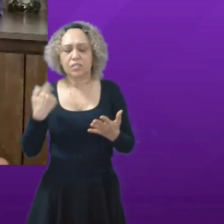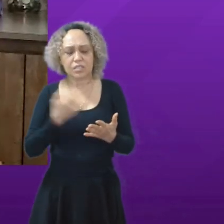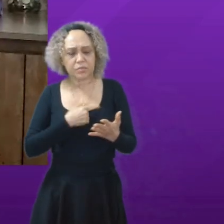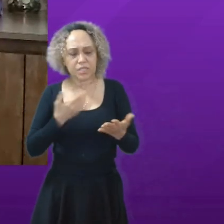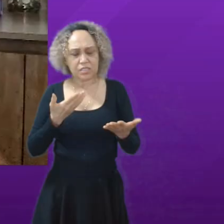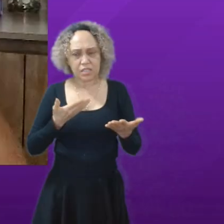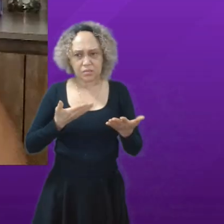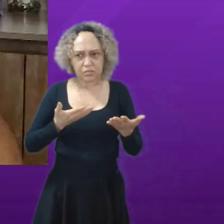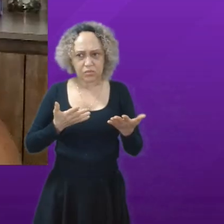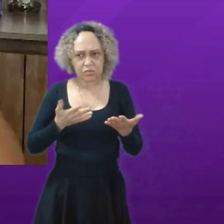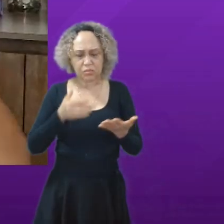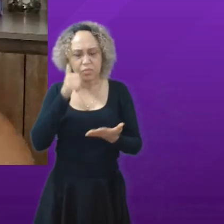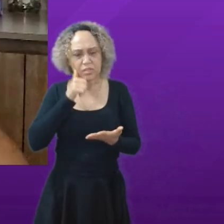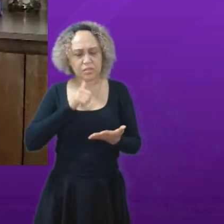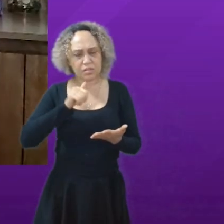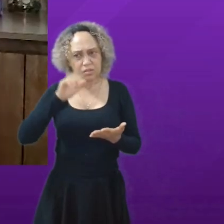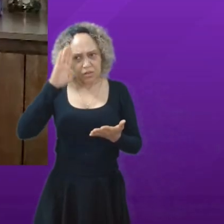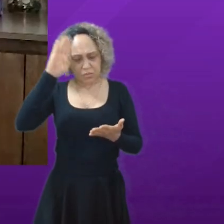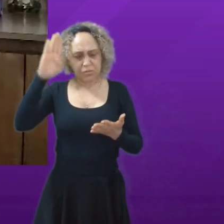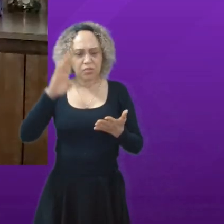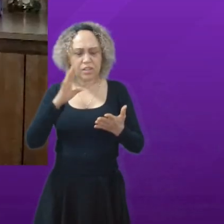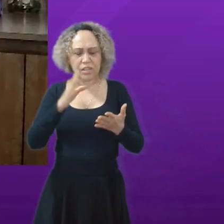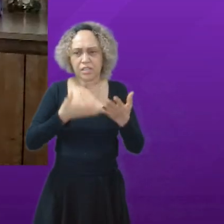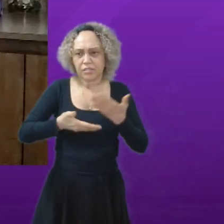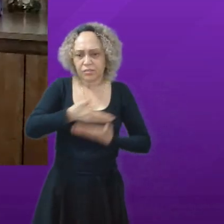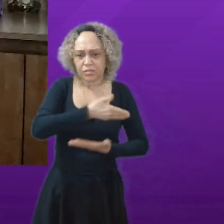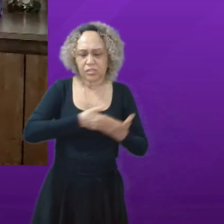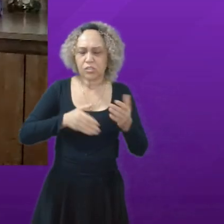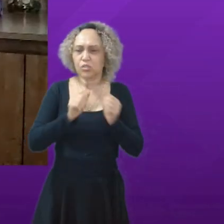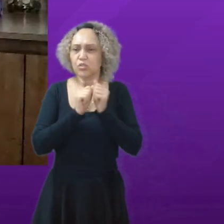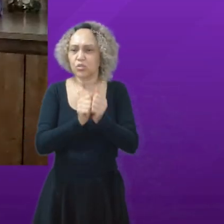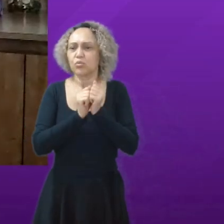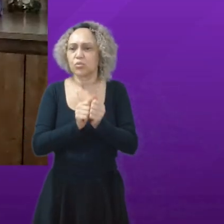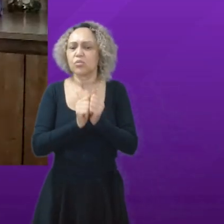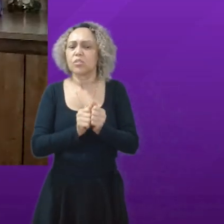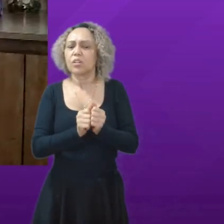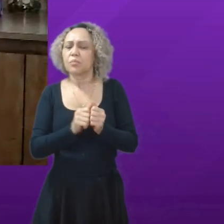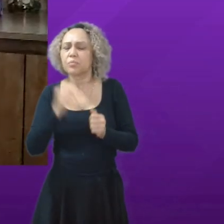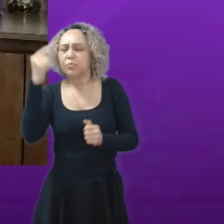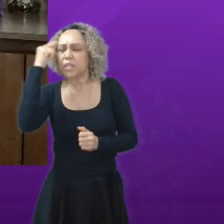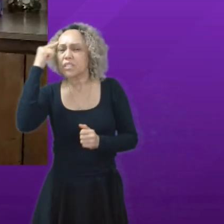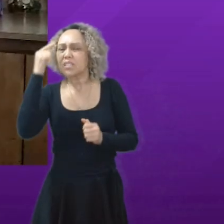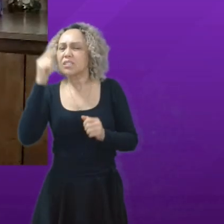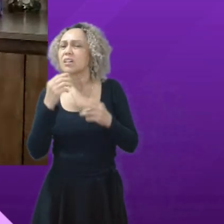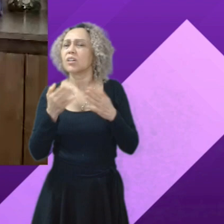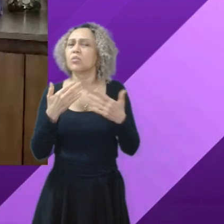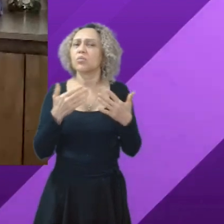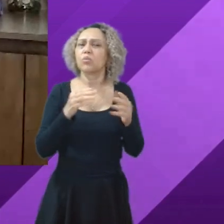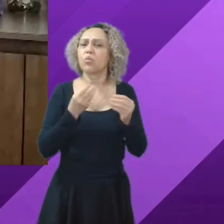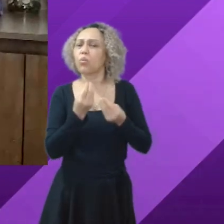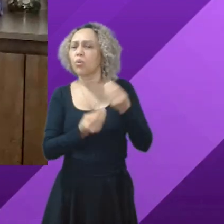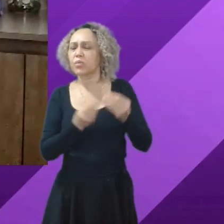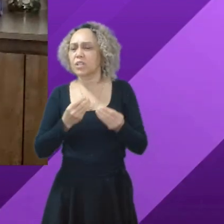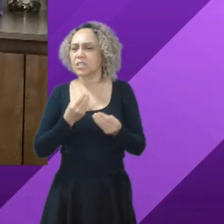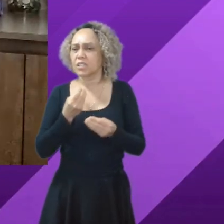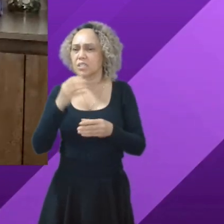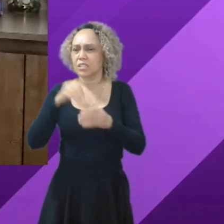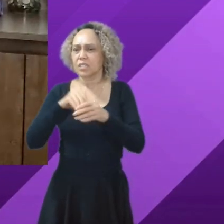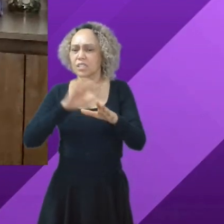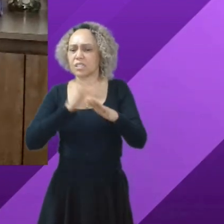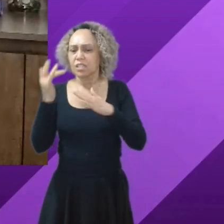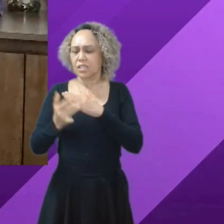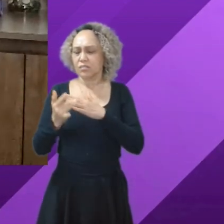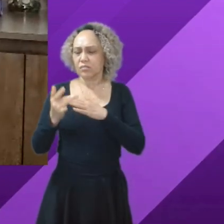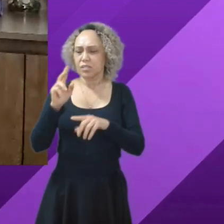estão pensando como que a gente vai se proteger nas redes. Porque mesmo assim tem vazamento de fotos,